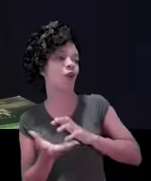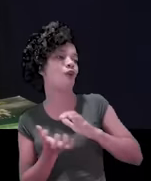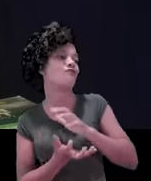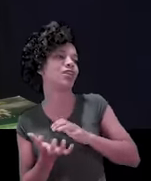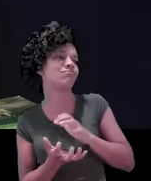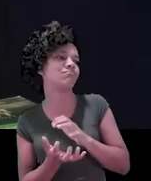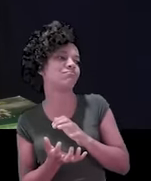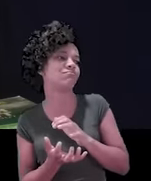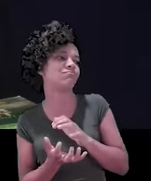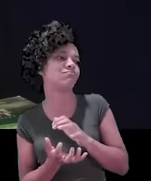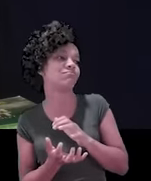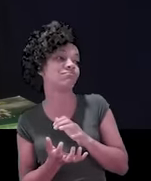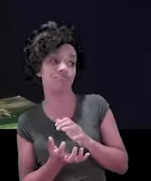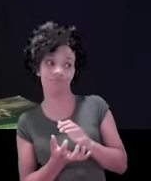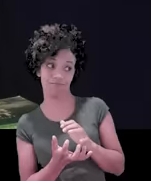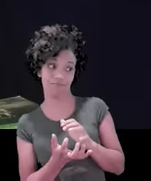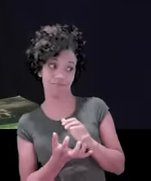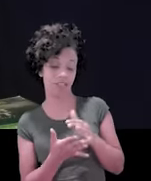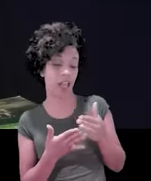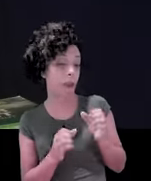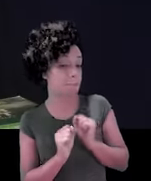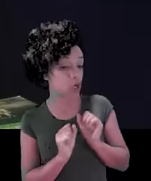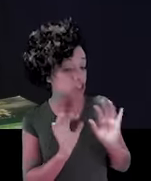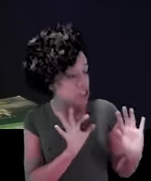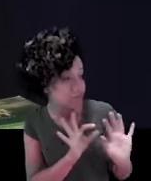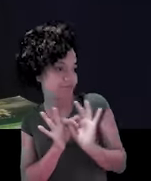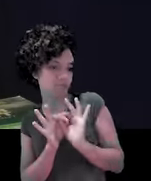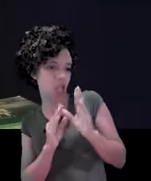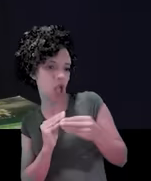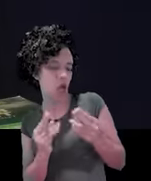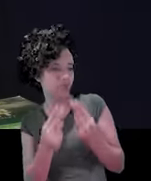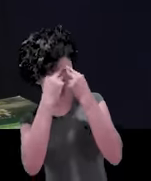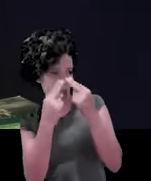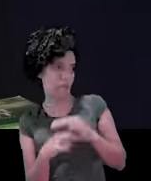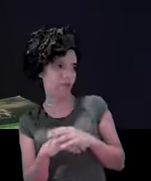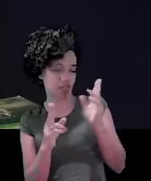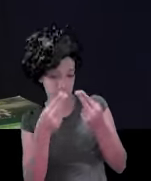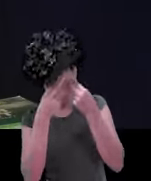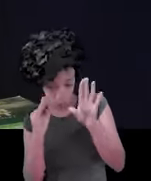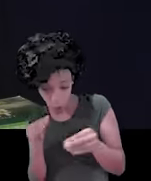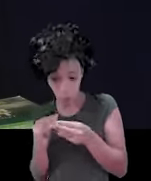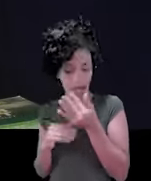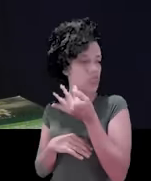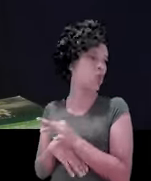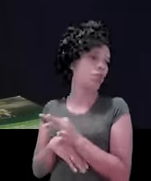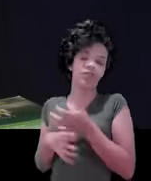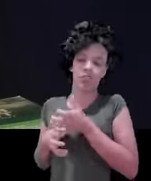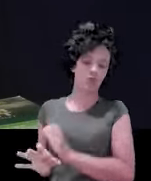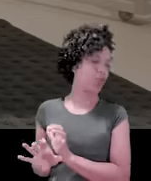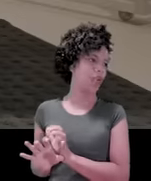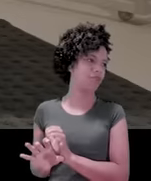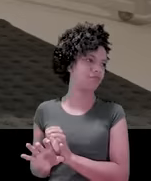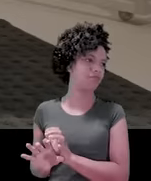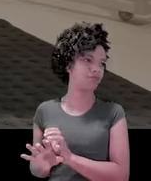conflitos Claro e depois está atrelado calma com certeza estão atrás do amador e